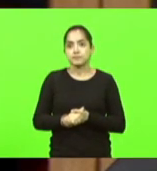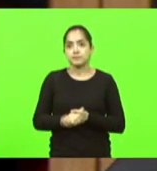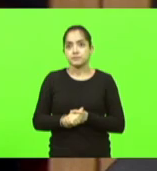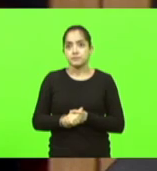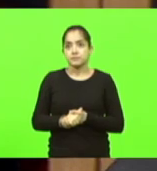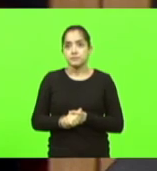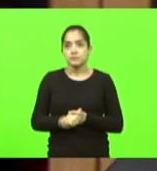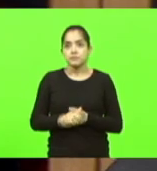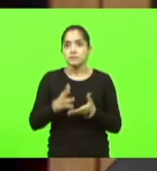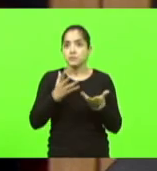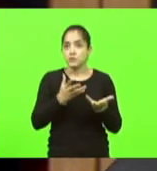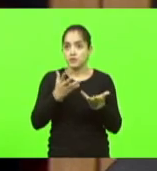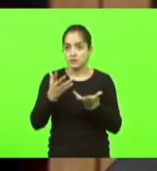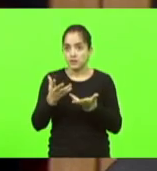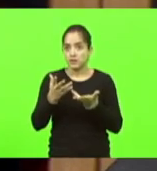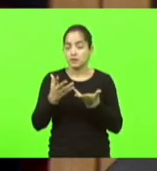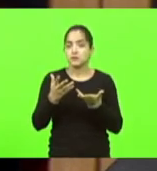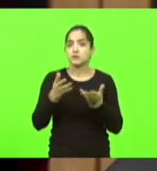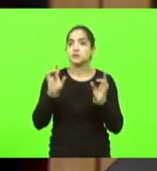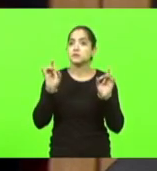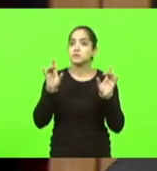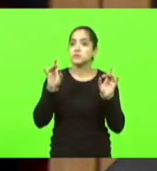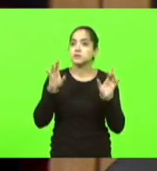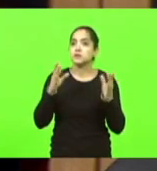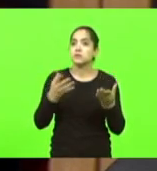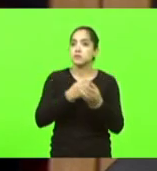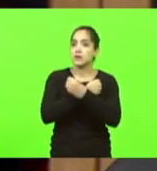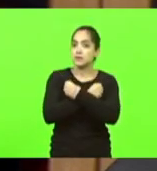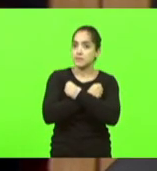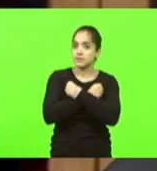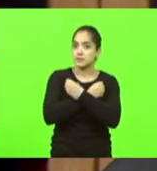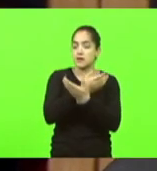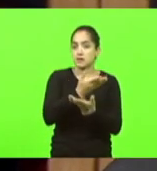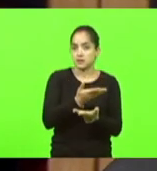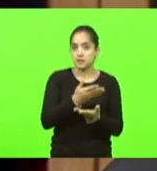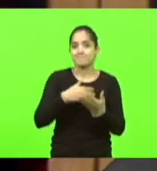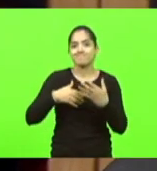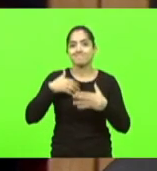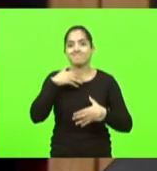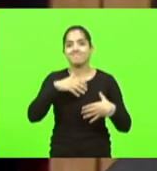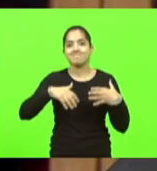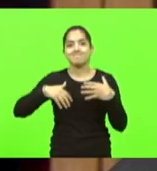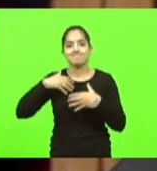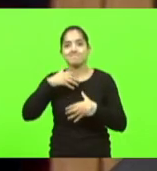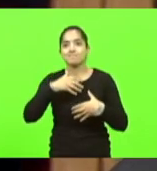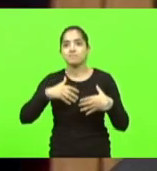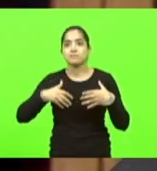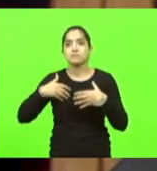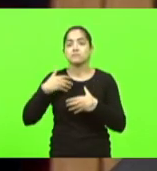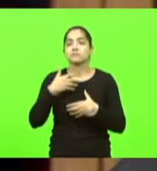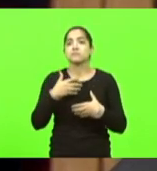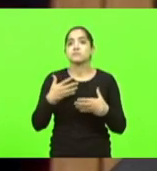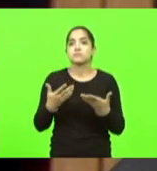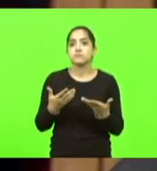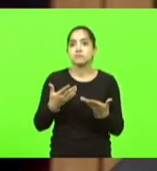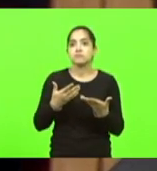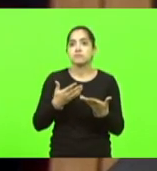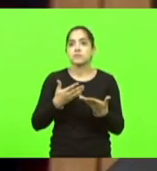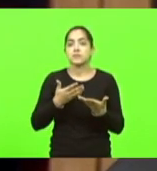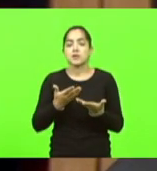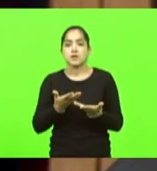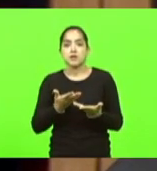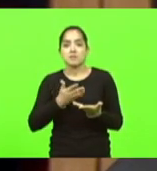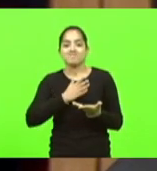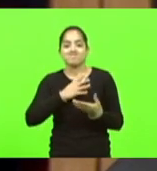quero de forma muito especial também abraçar aqueles que se sentem Aflitos no dia de hoje é a humanidade do meu coração de mulher não me